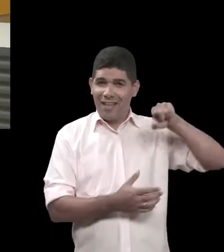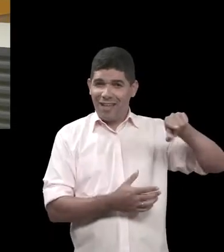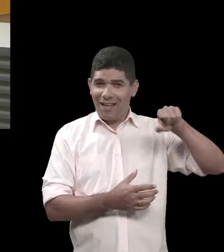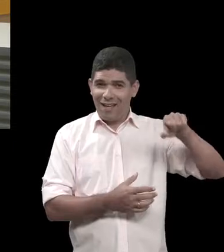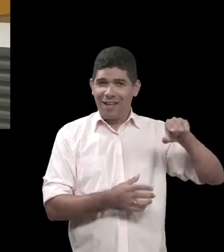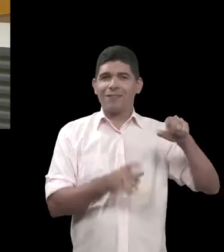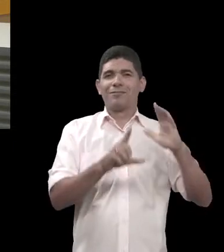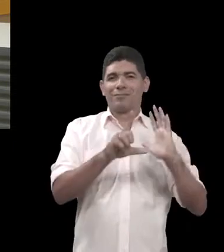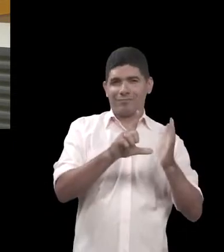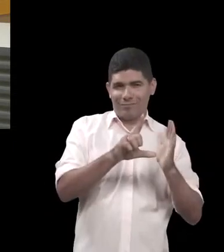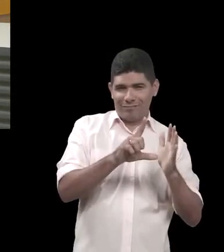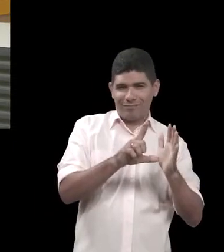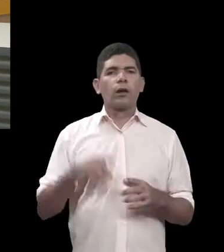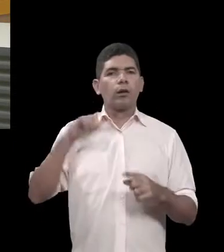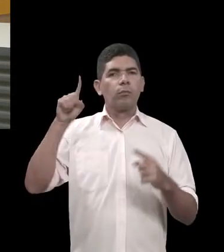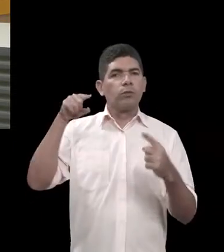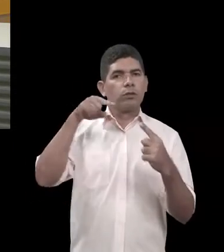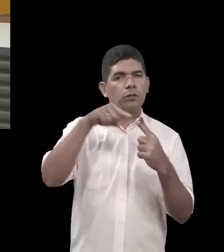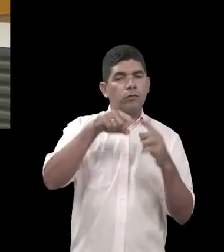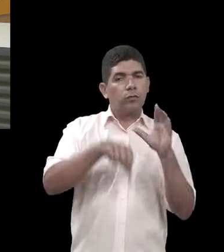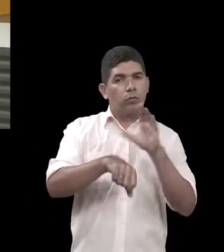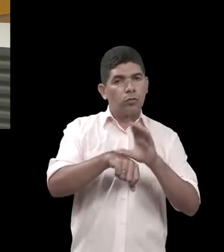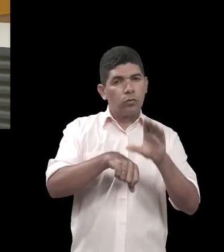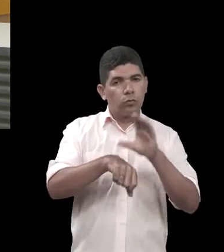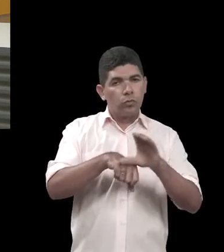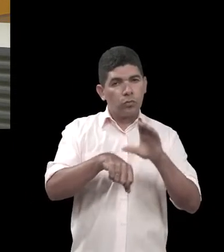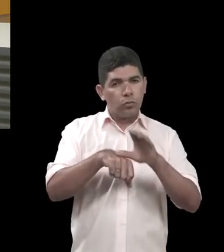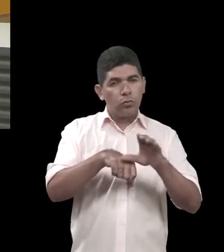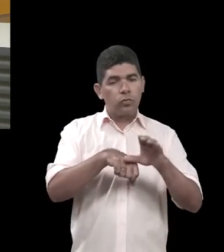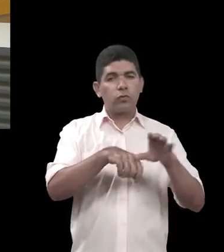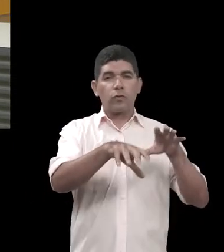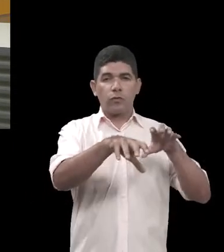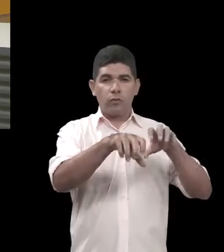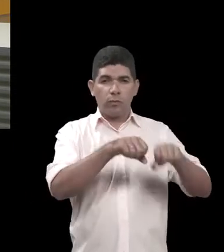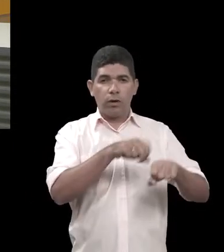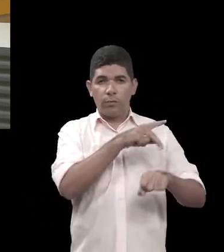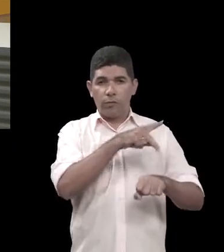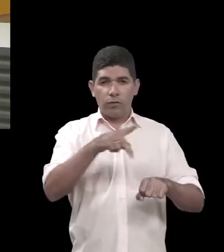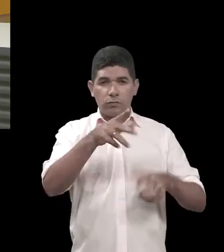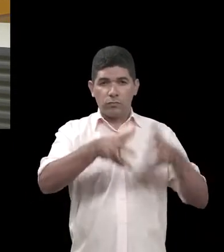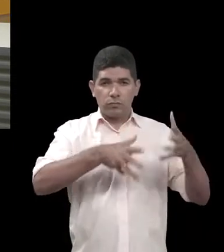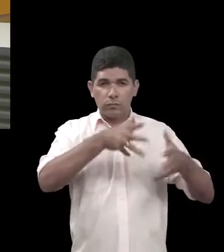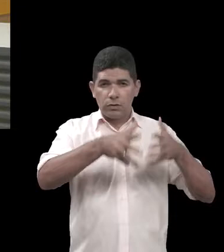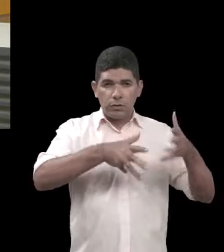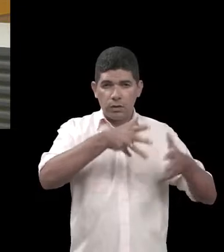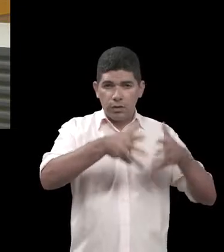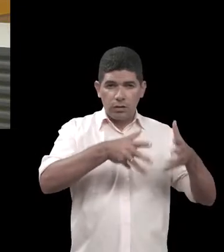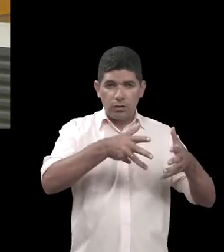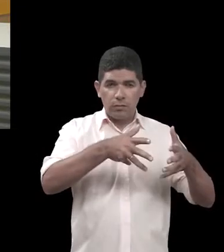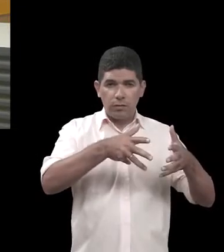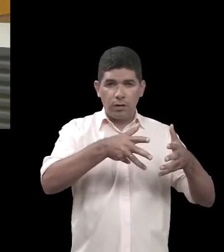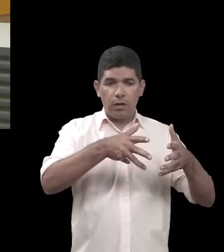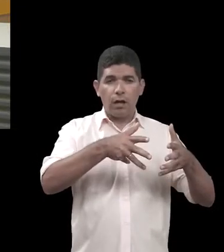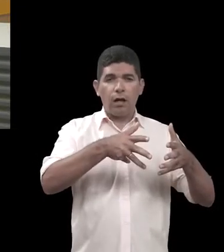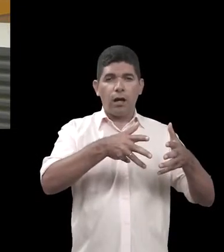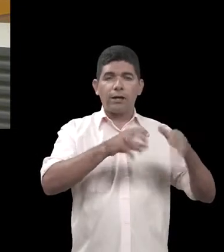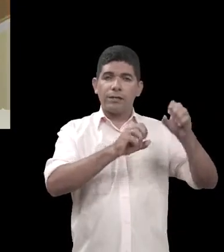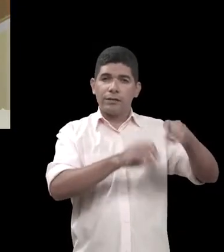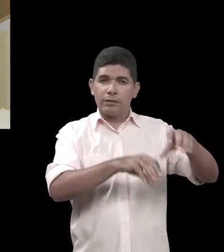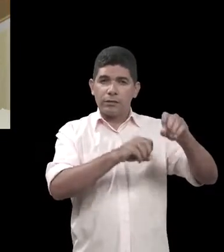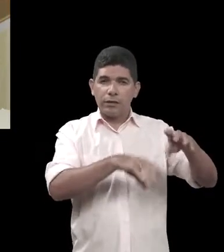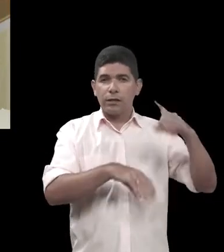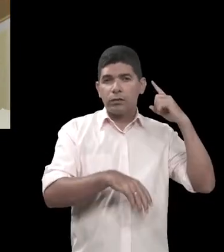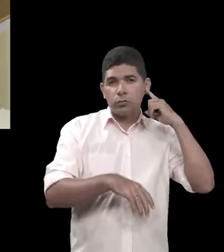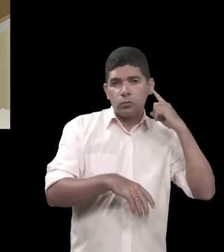Isso, o nome era Letras Libras. O objetivo desse curso era formar professores de Libras para atuarem com